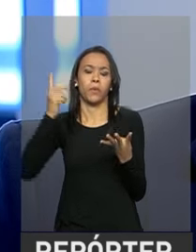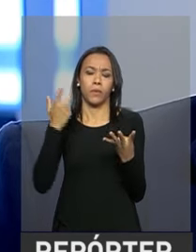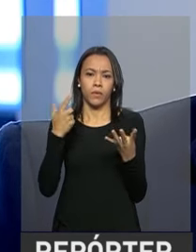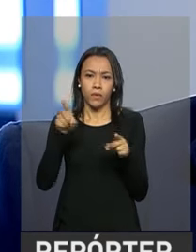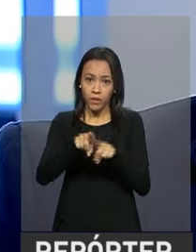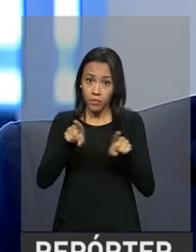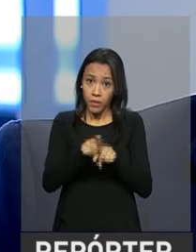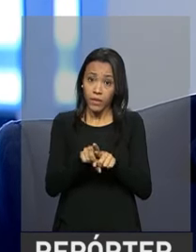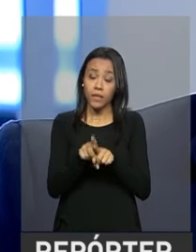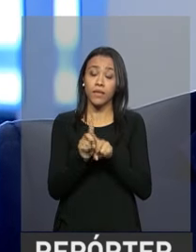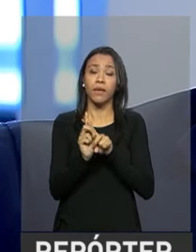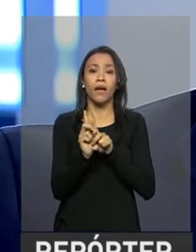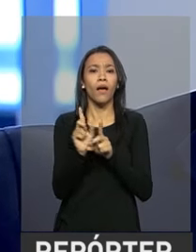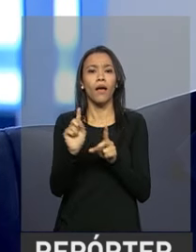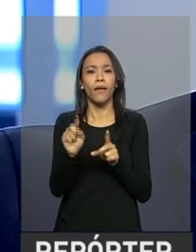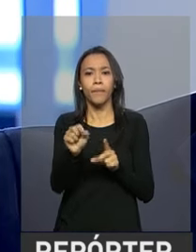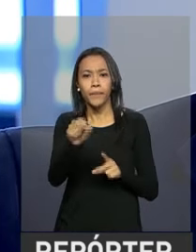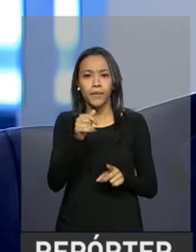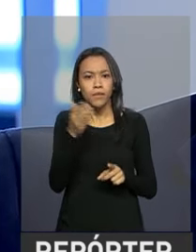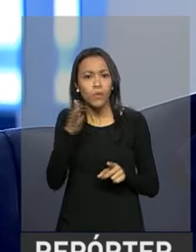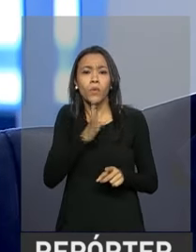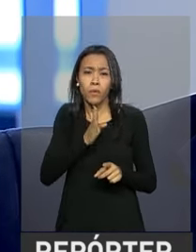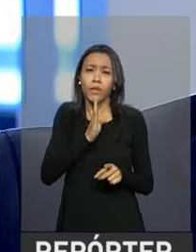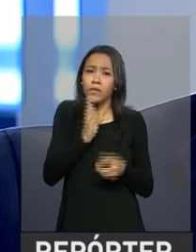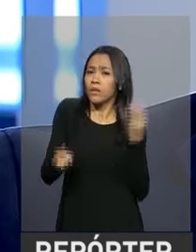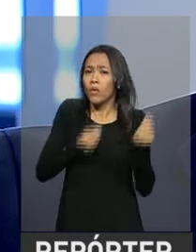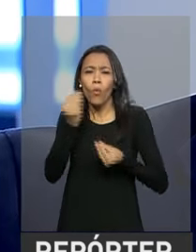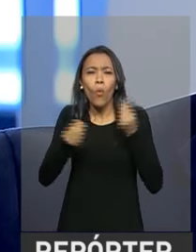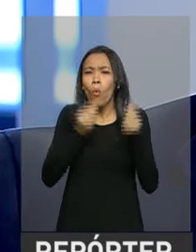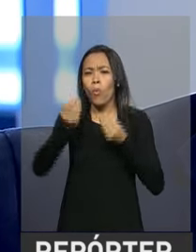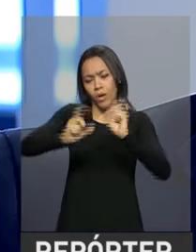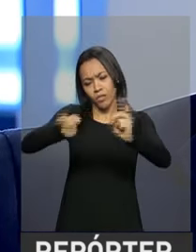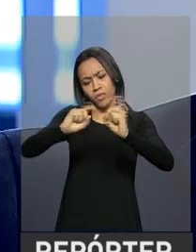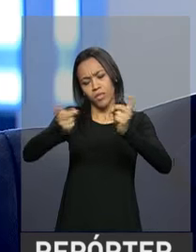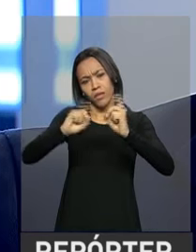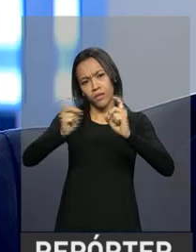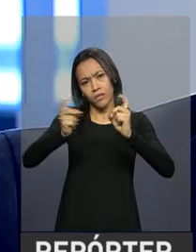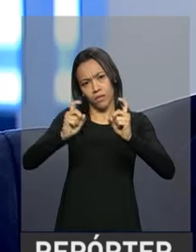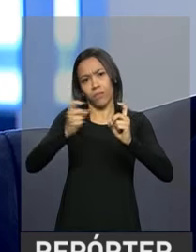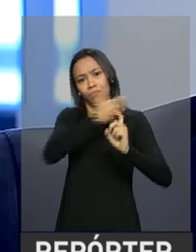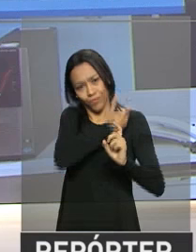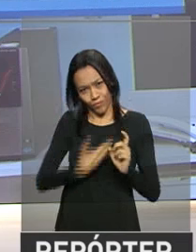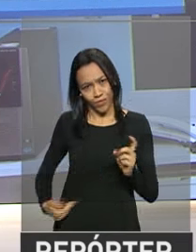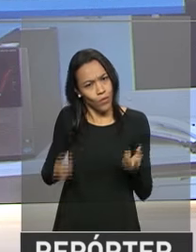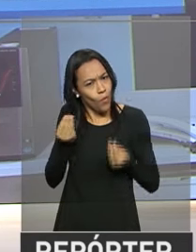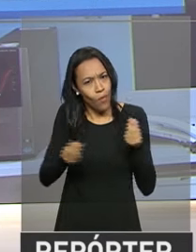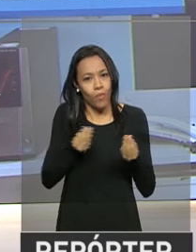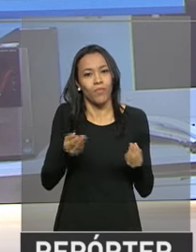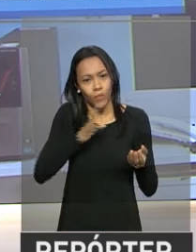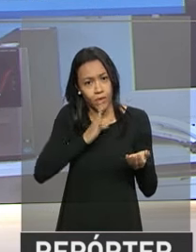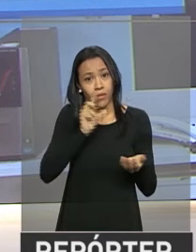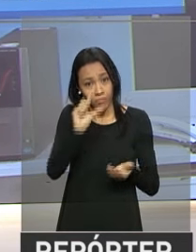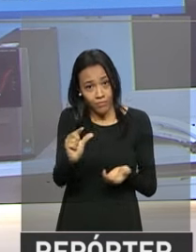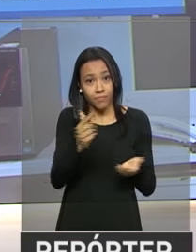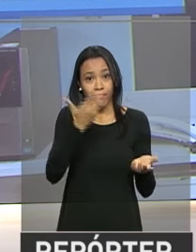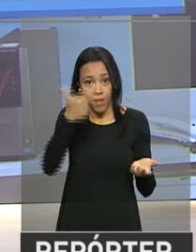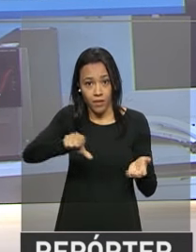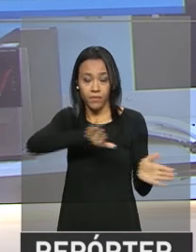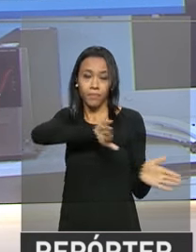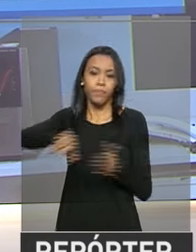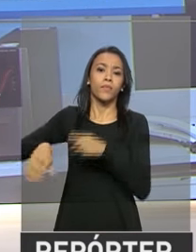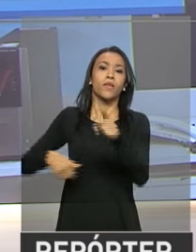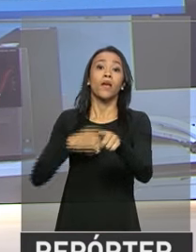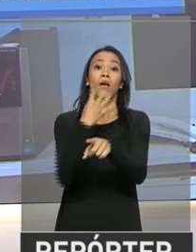minúcias Talvez de como a administração pública funciona isso é importantíssimo pro Cid mais de 4